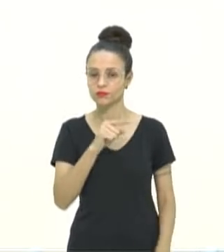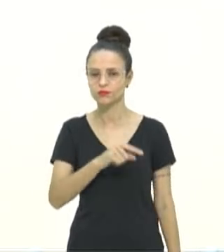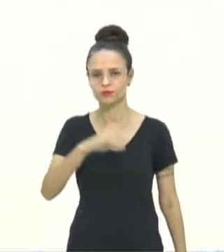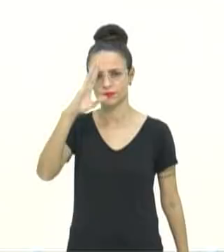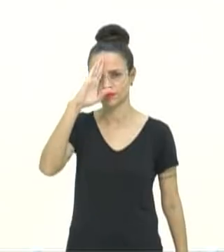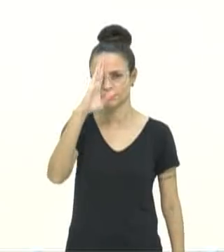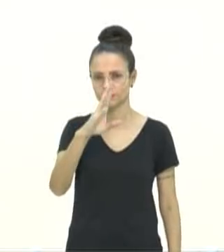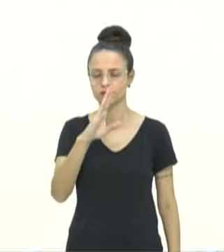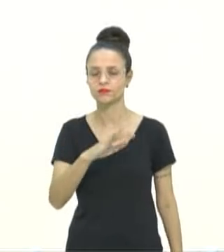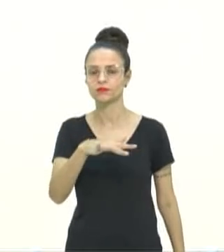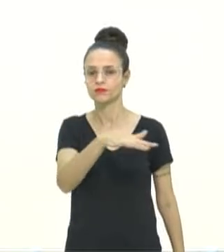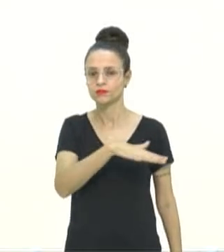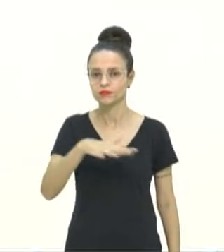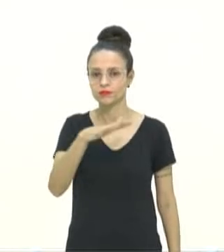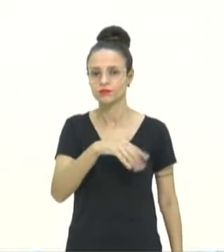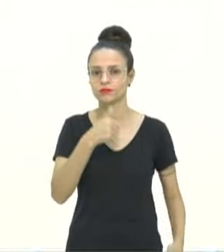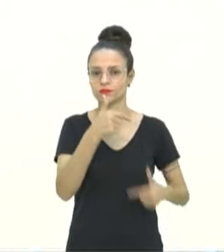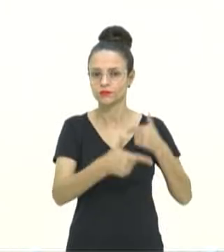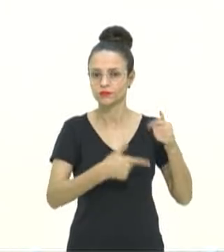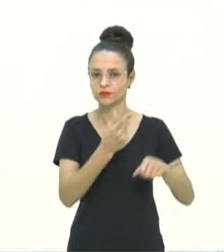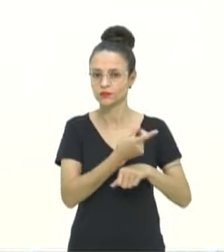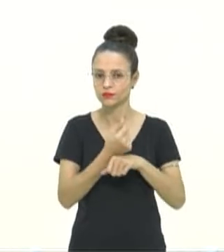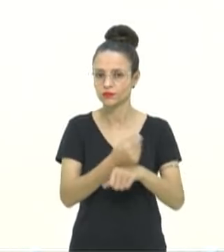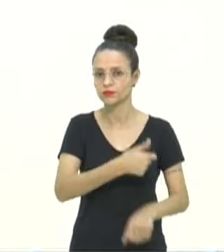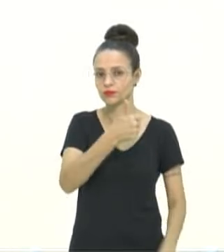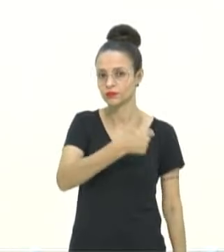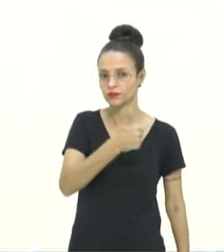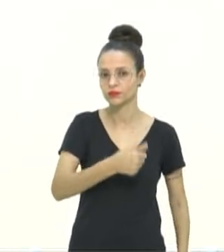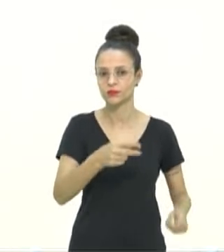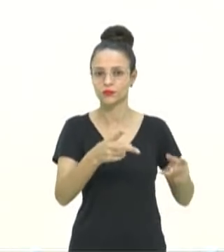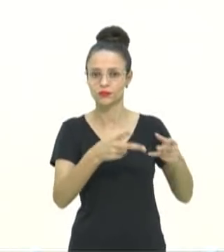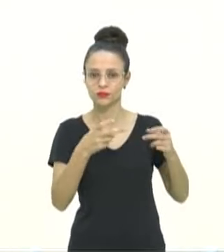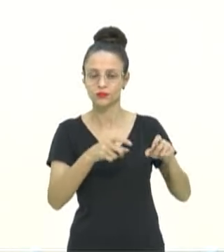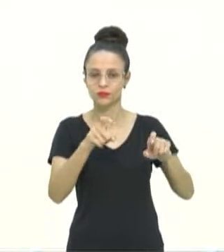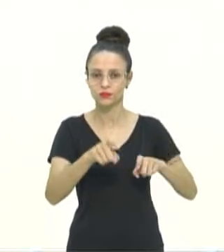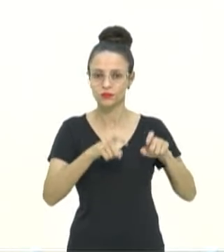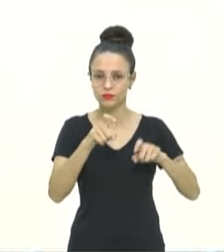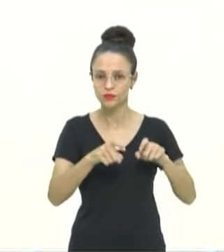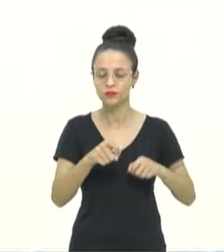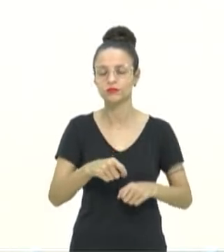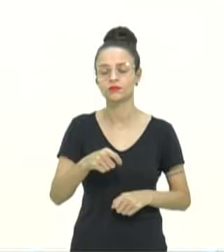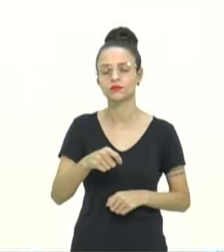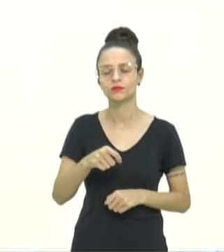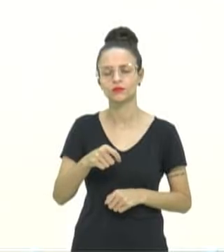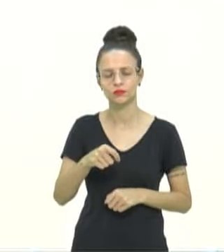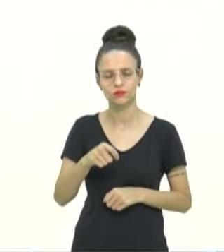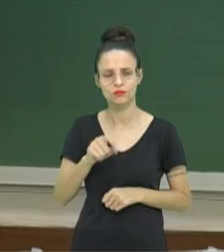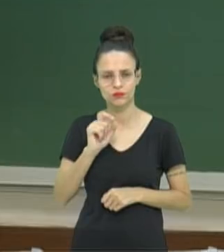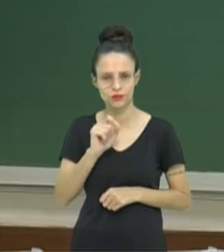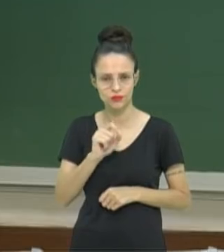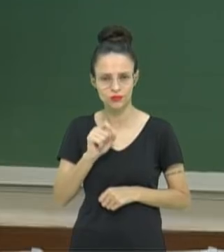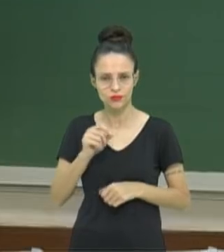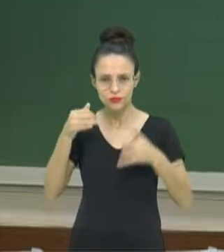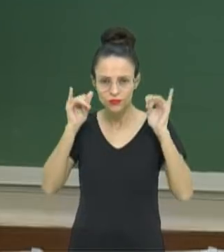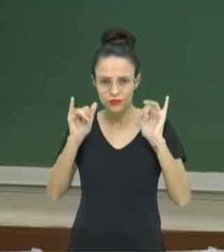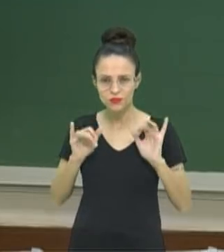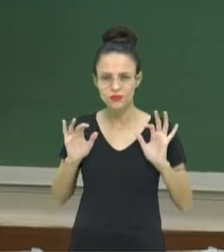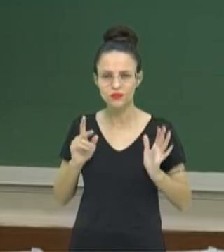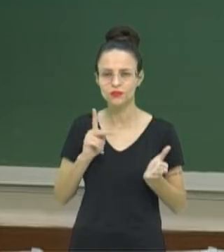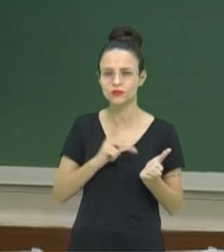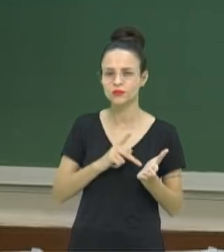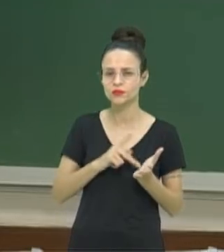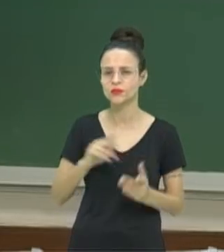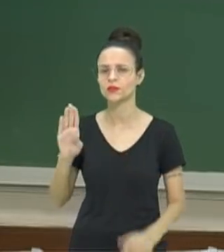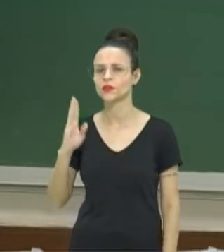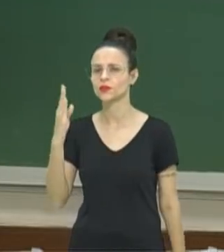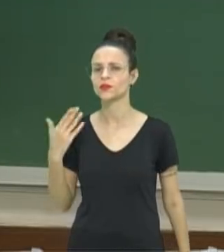exclusivamente atividades do setor primário, como extrativismo, agricultura e pecuária. Essa afirmação está correta ou não? É verdadeira